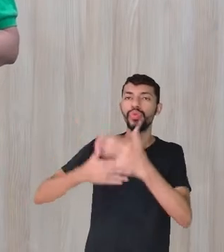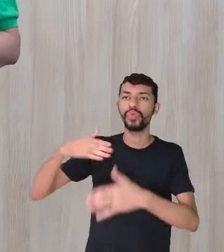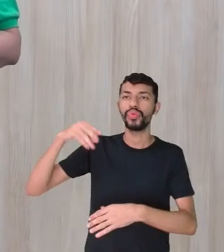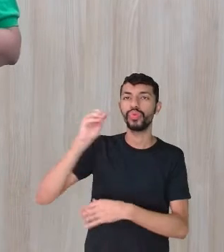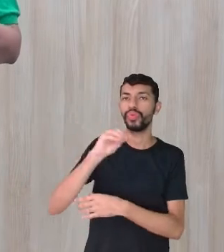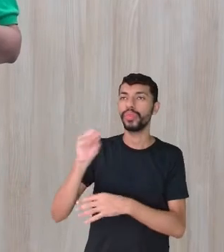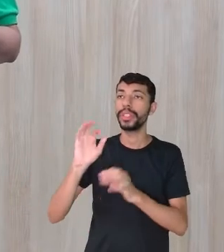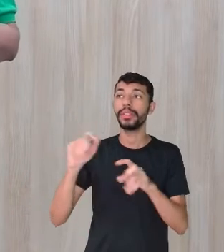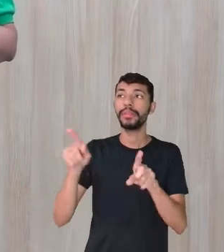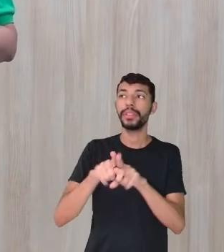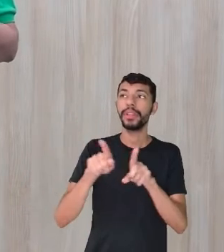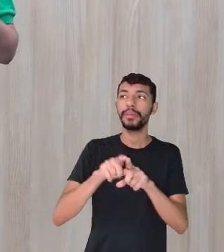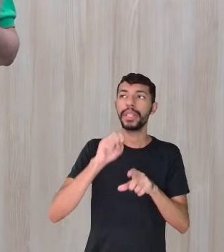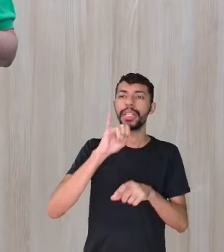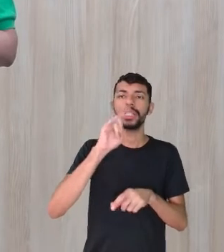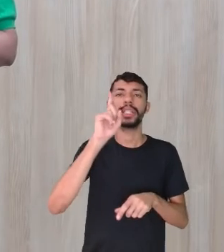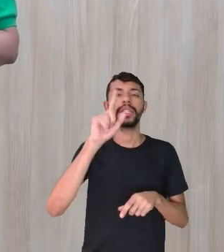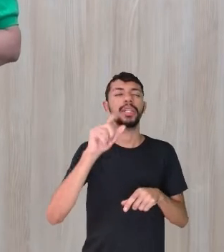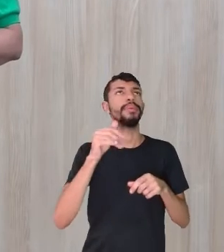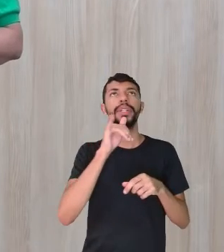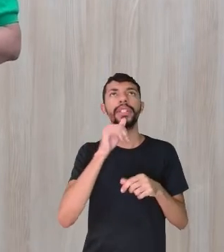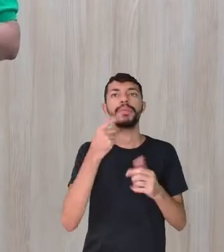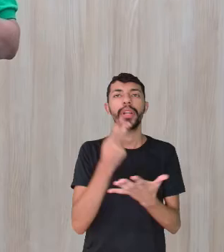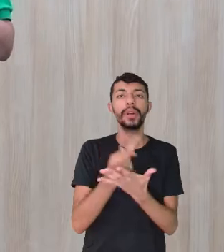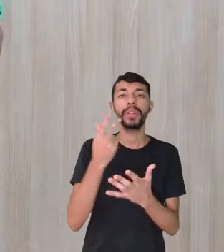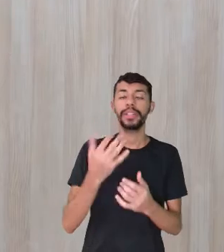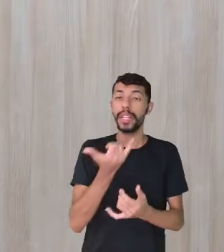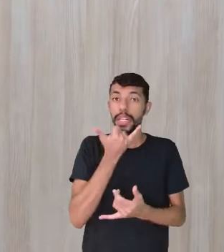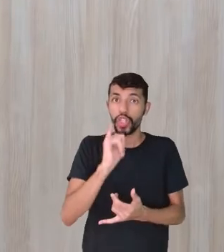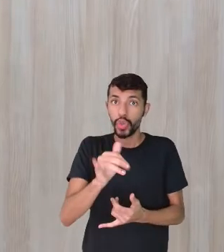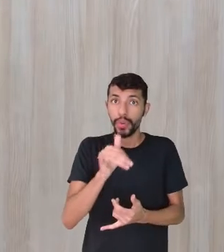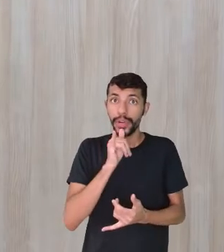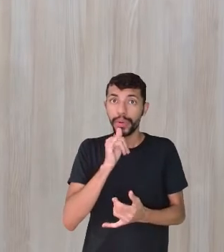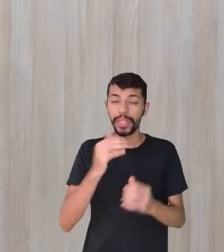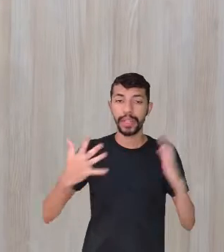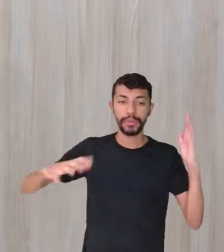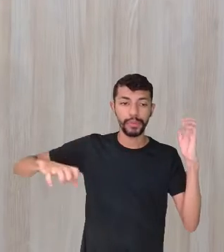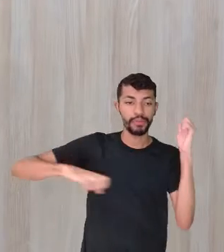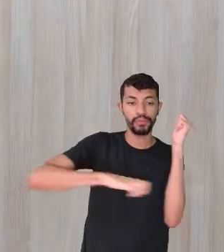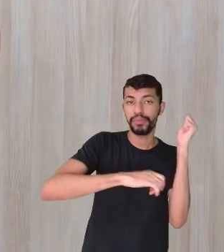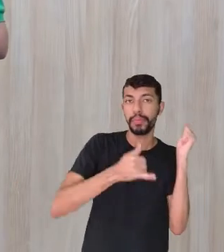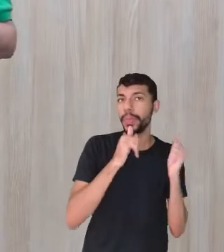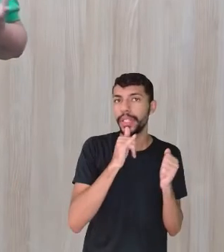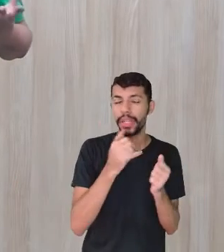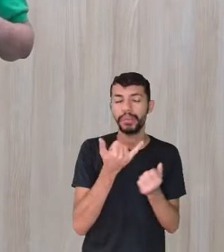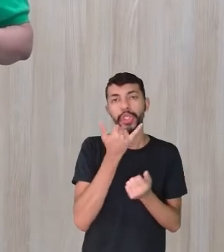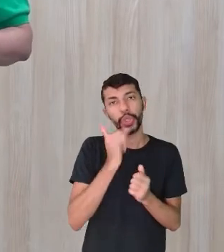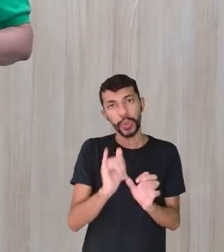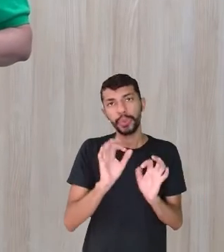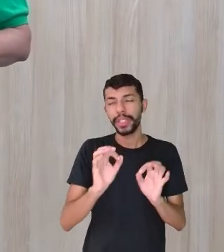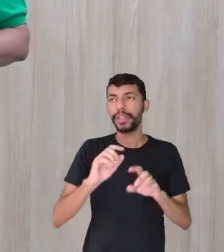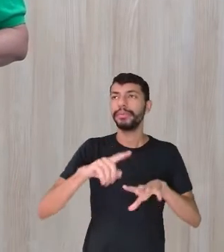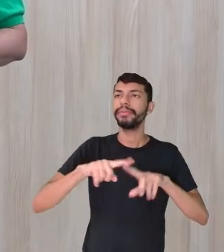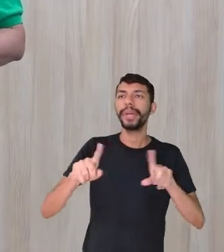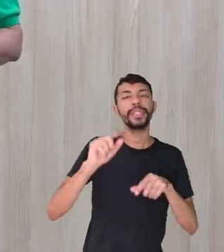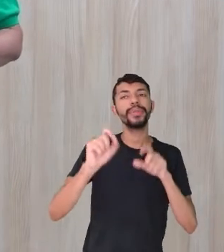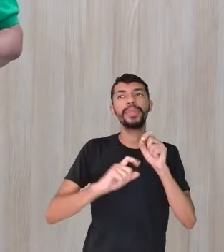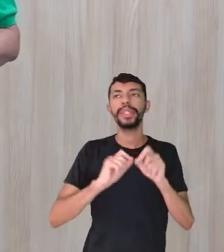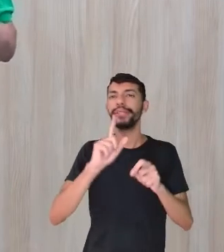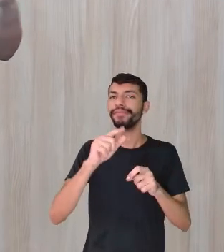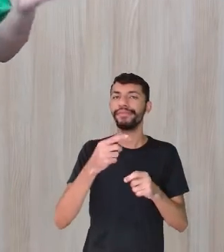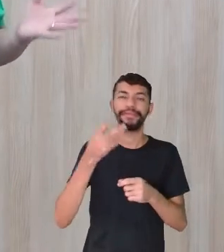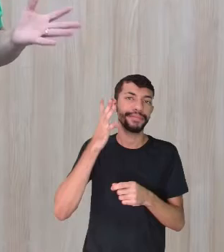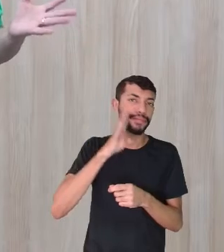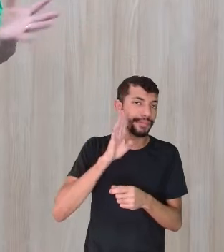algo trágico, me perdoem usar esse exemplo, não é tempo da gente estar falando assim de coisas ruins, mas o acidente é algo que não é legal,